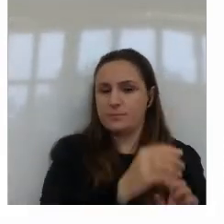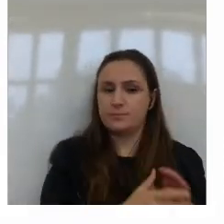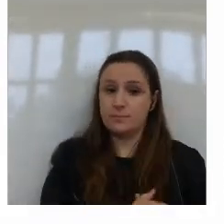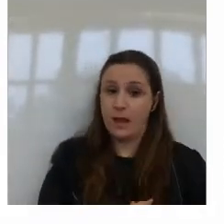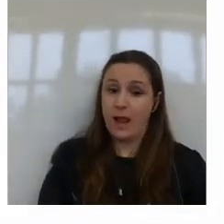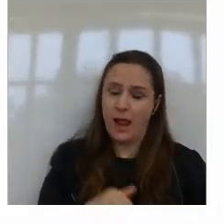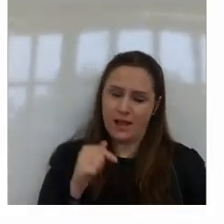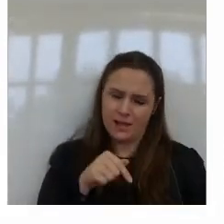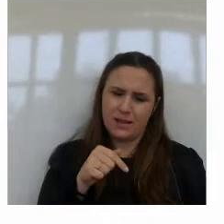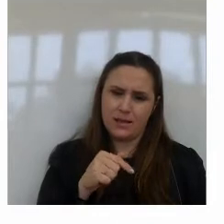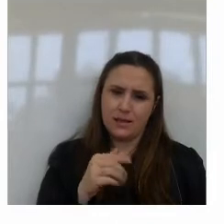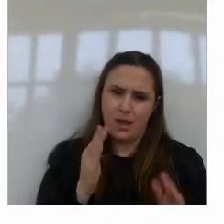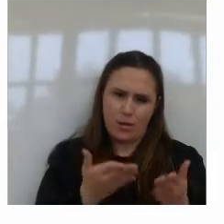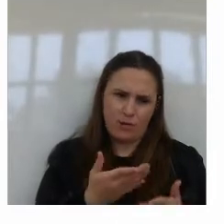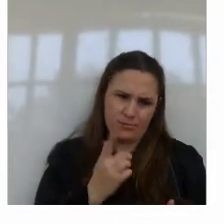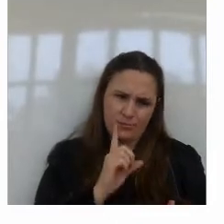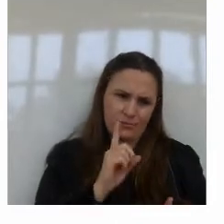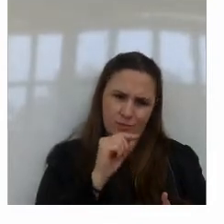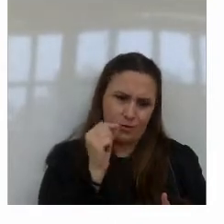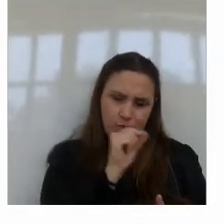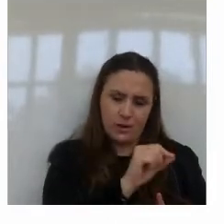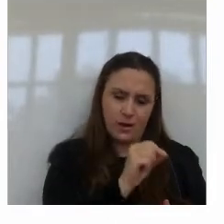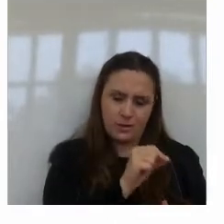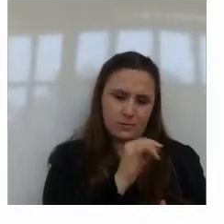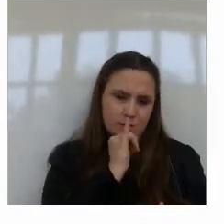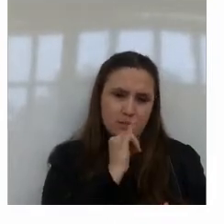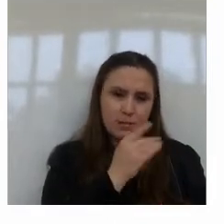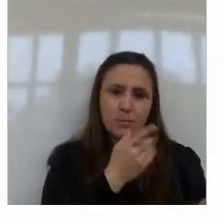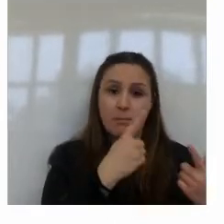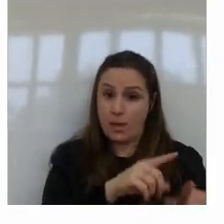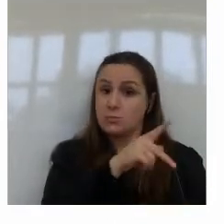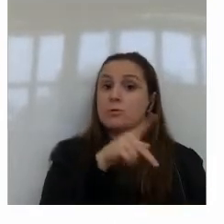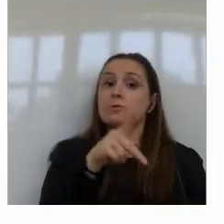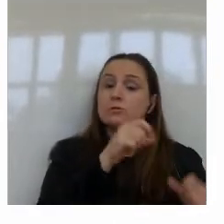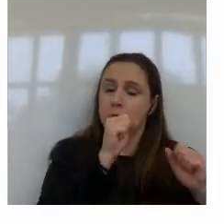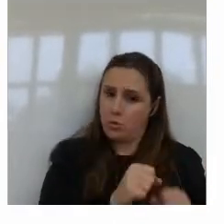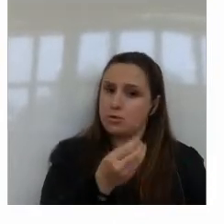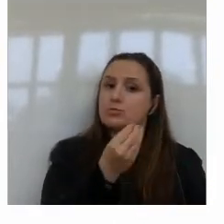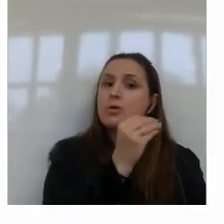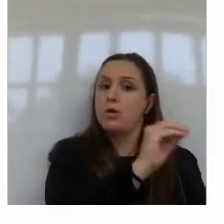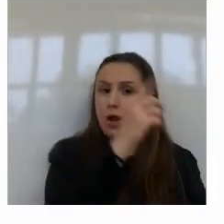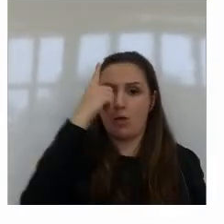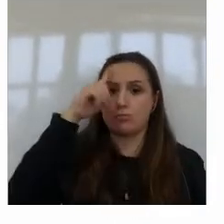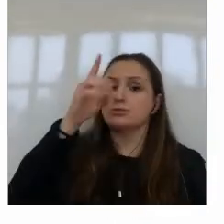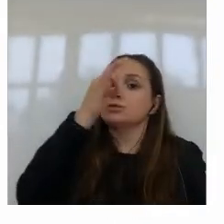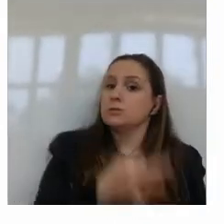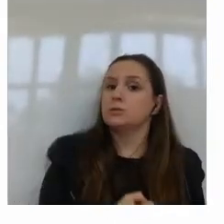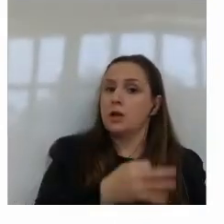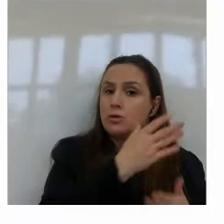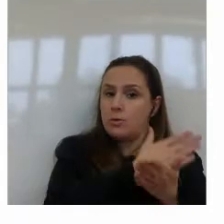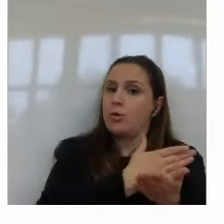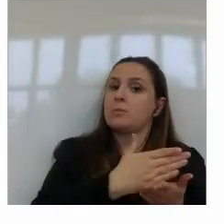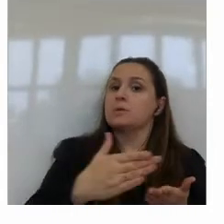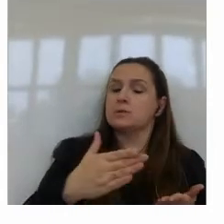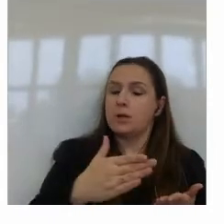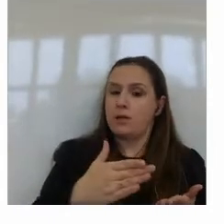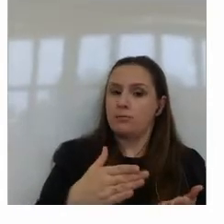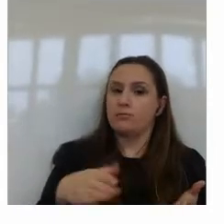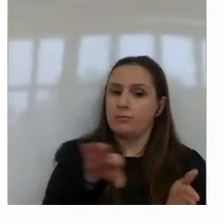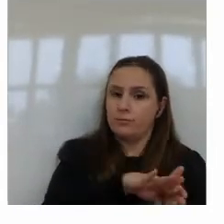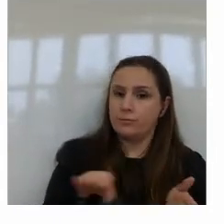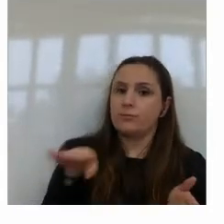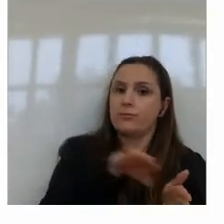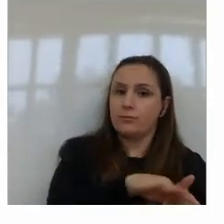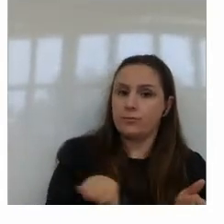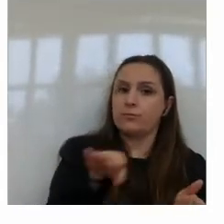preencher essa tarefa e enviar. No nosso caso aqui eu vou deixar ela desabilitada, mas o professor pode definir aqui um